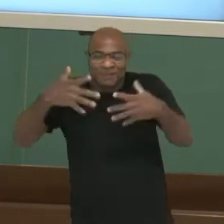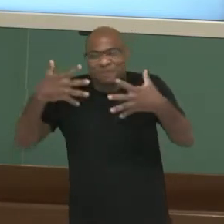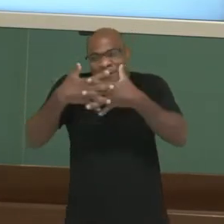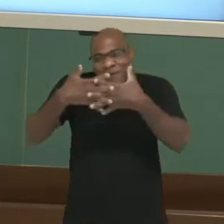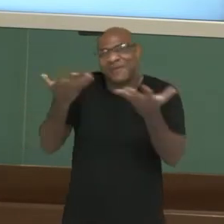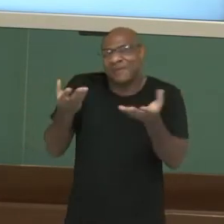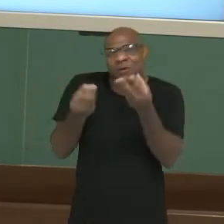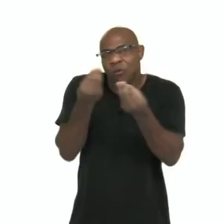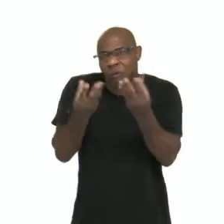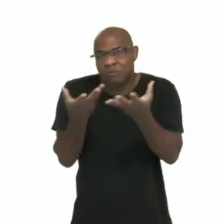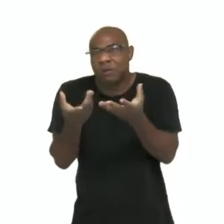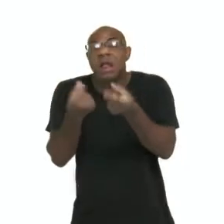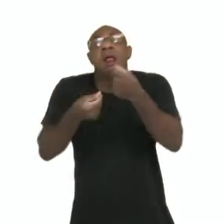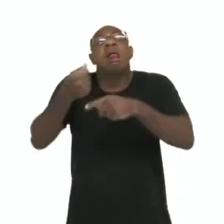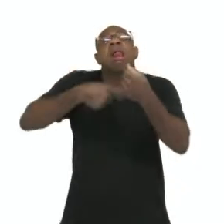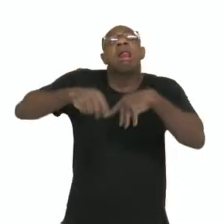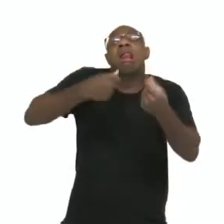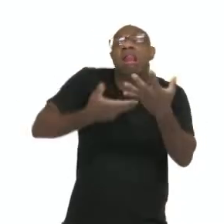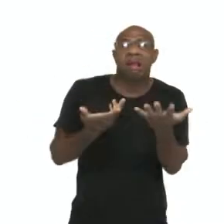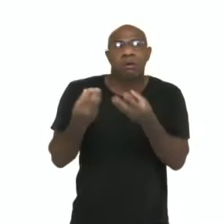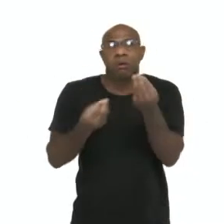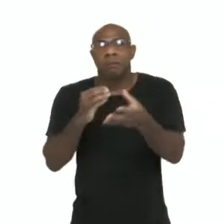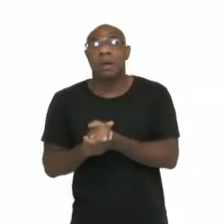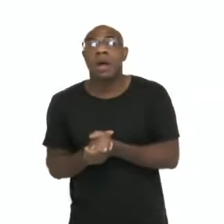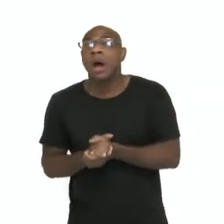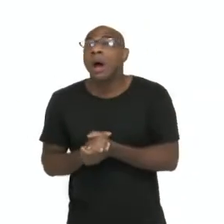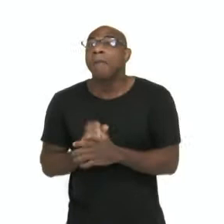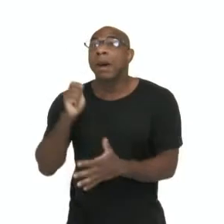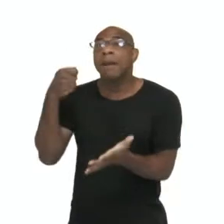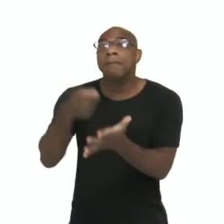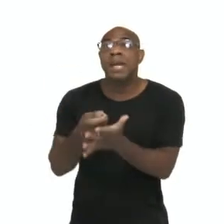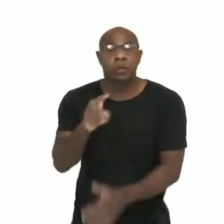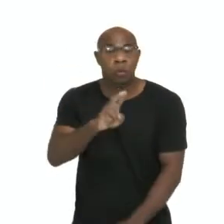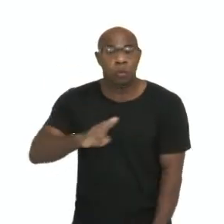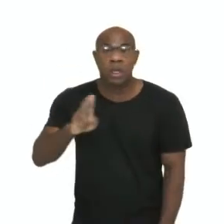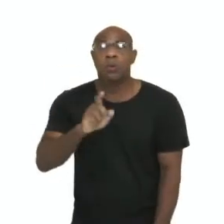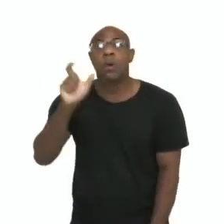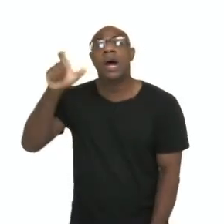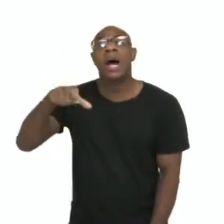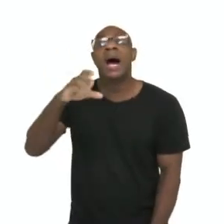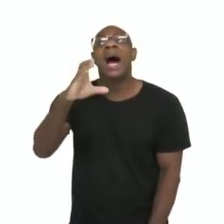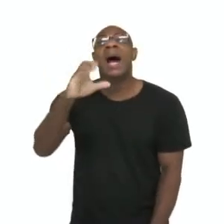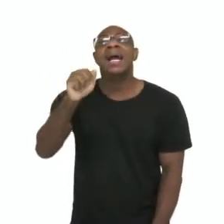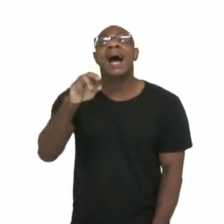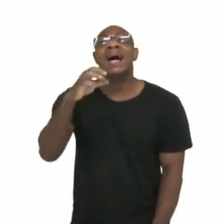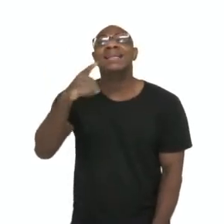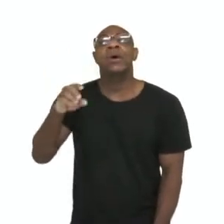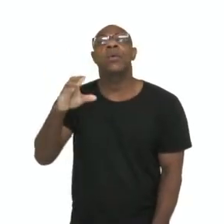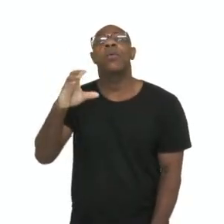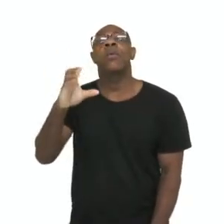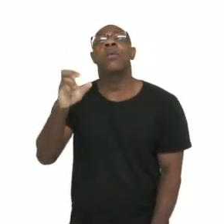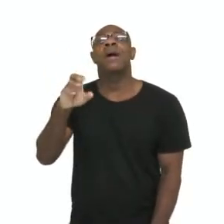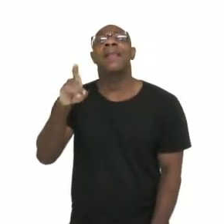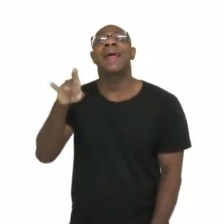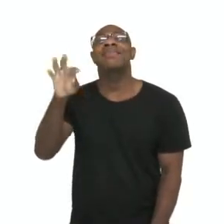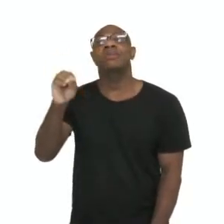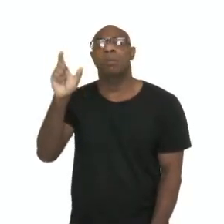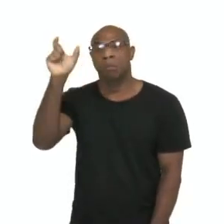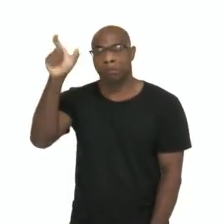então. Pagamentos usando cartão de crédito. Pois é, chegamos num ponto que vocês conhecem muito bem,